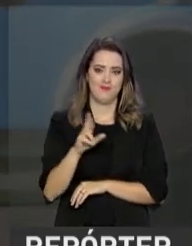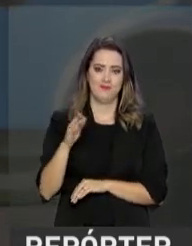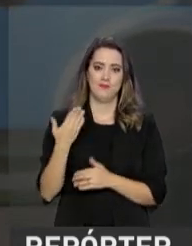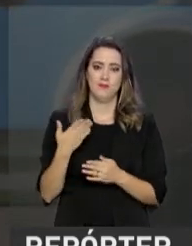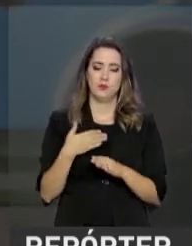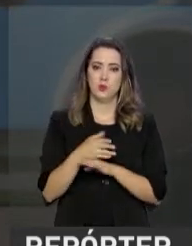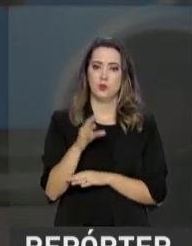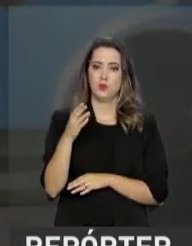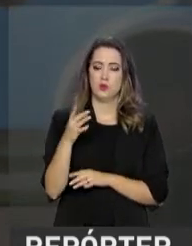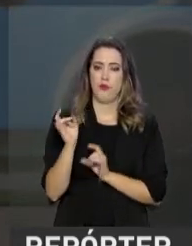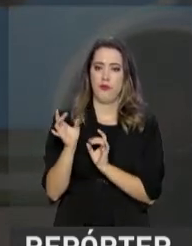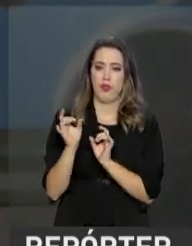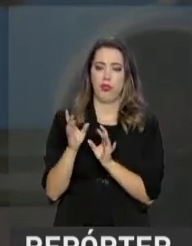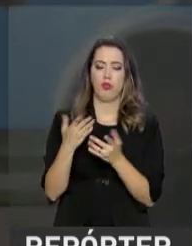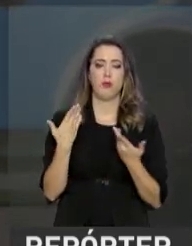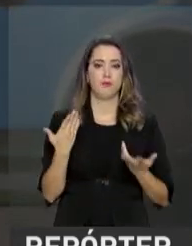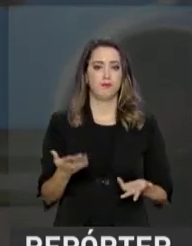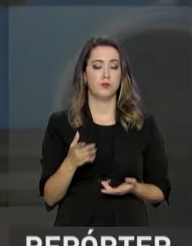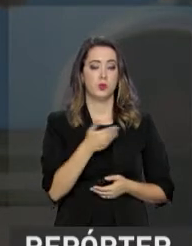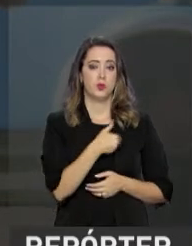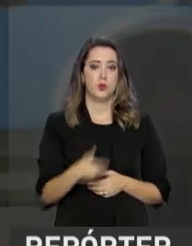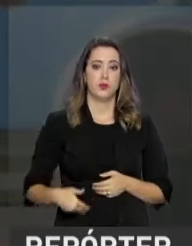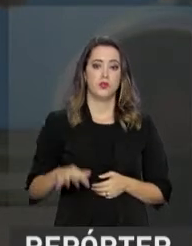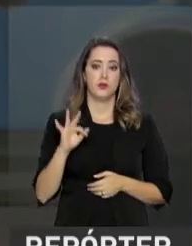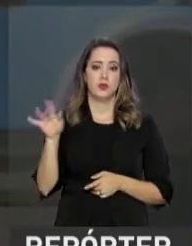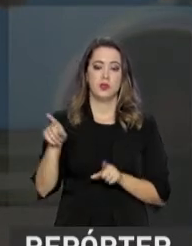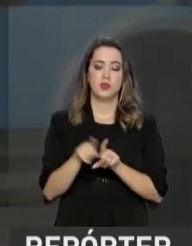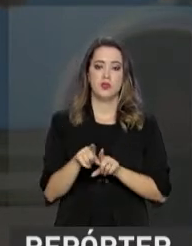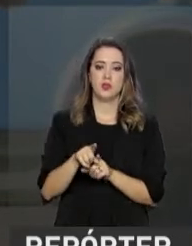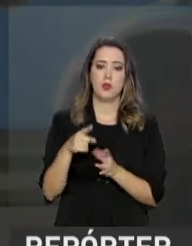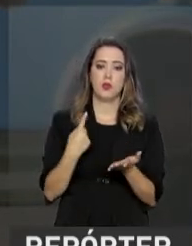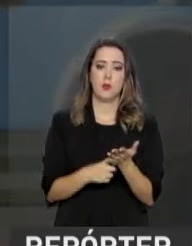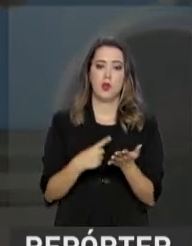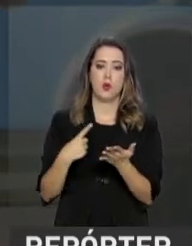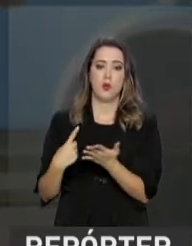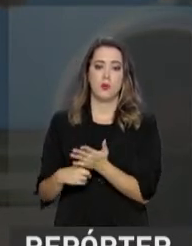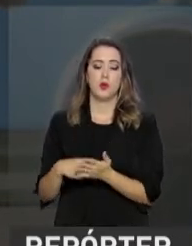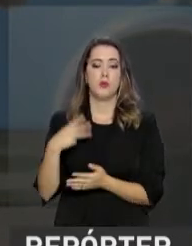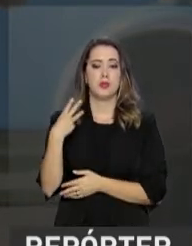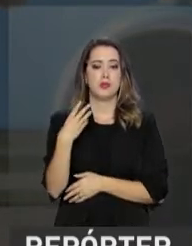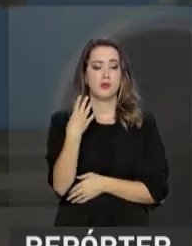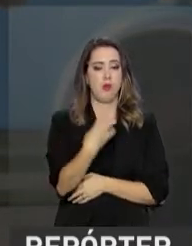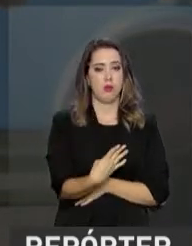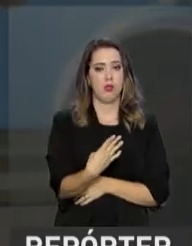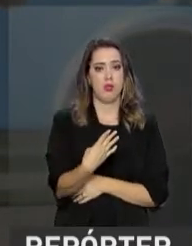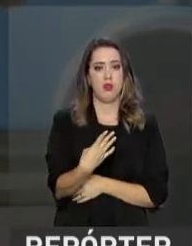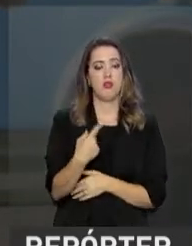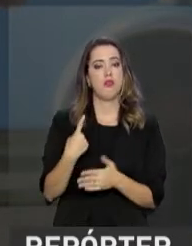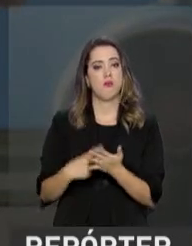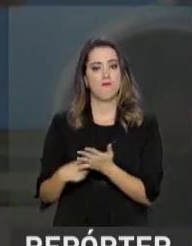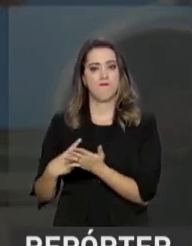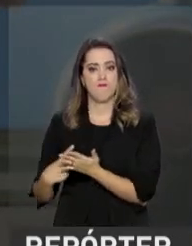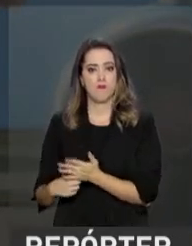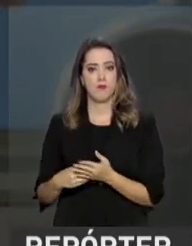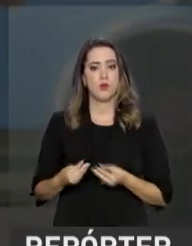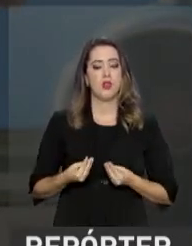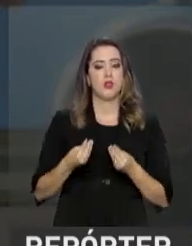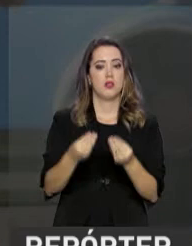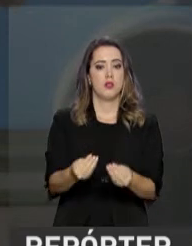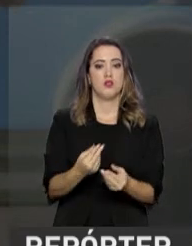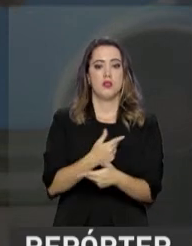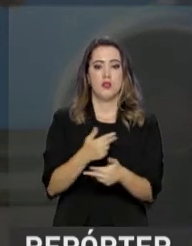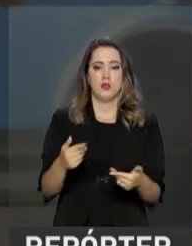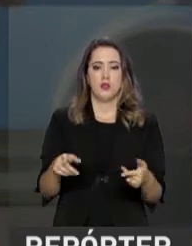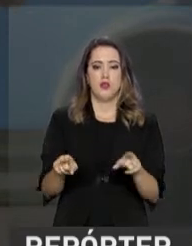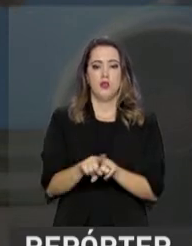de reais em outorga o governo federal também firmou 34 acordos com estados e municípios que levaram investimentos de